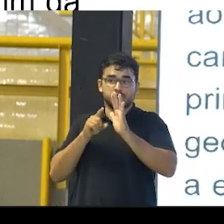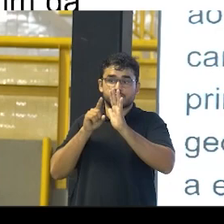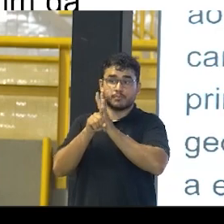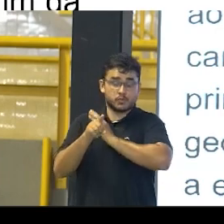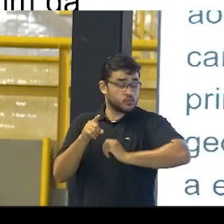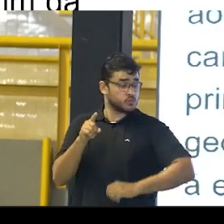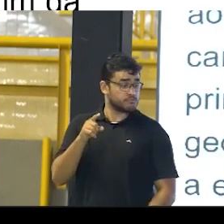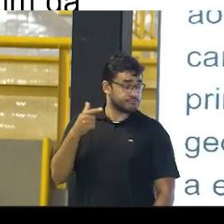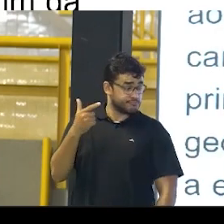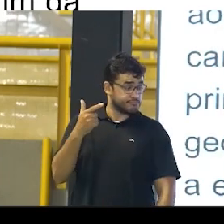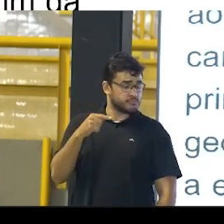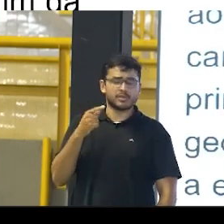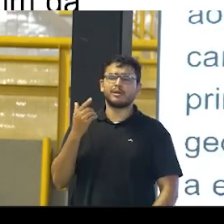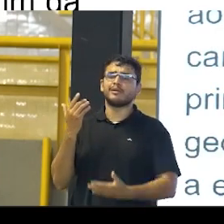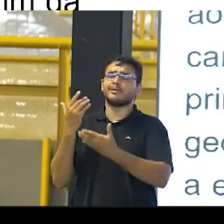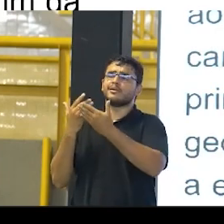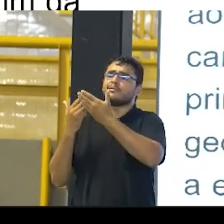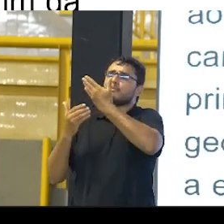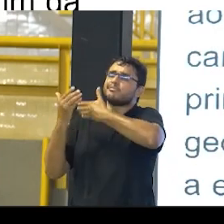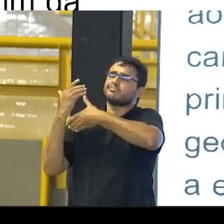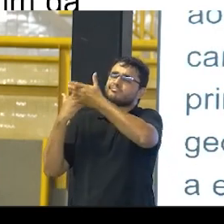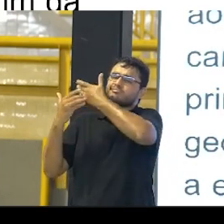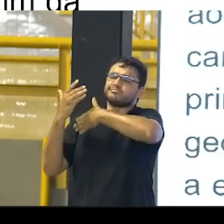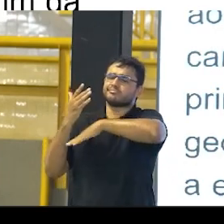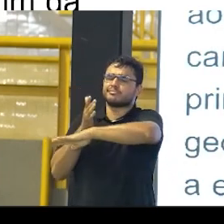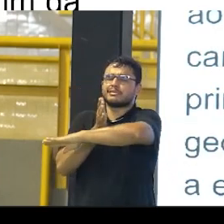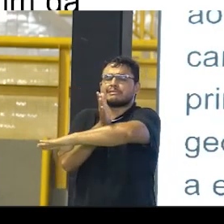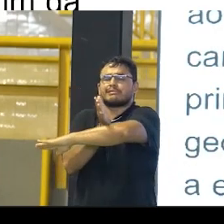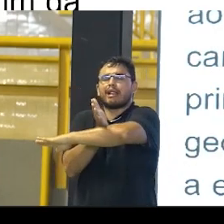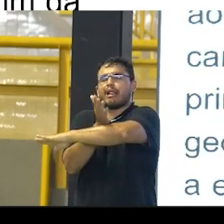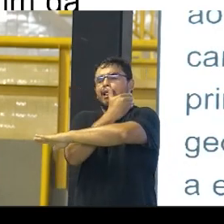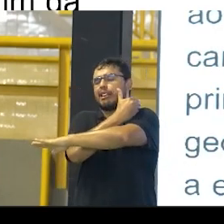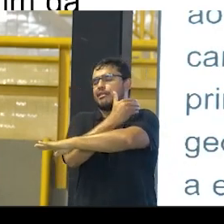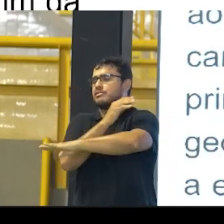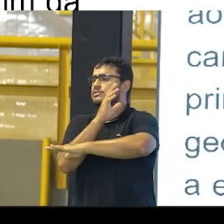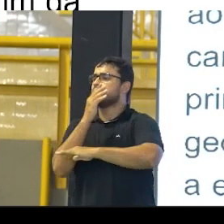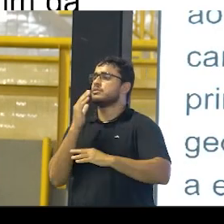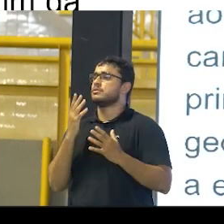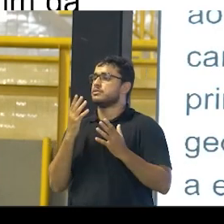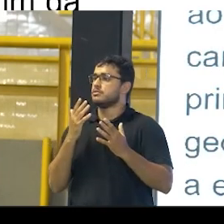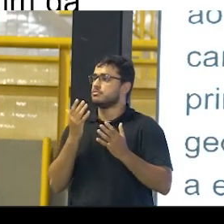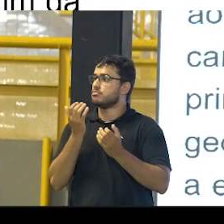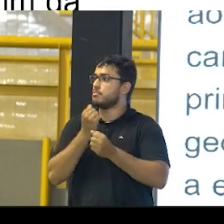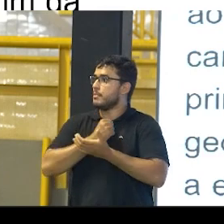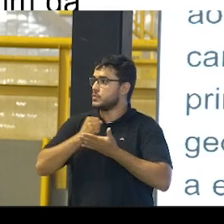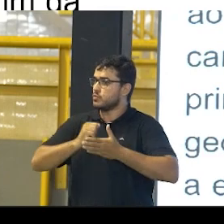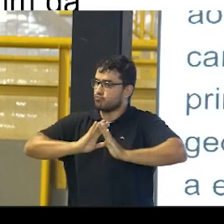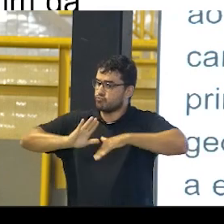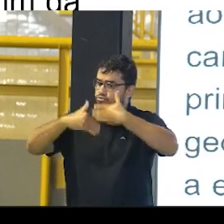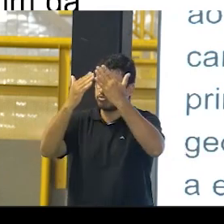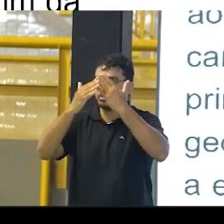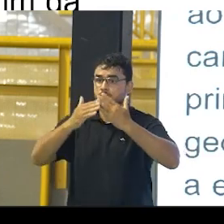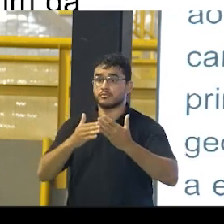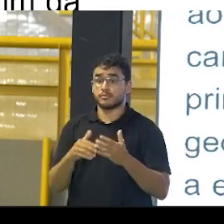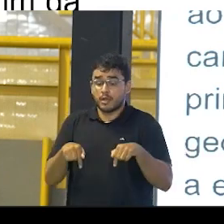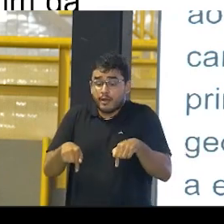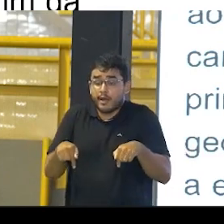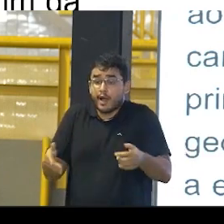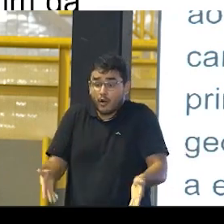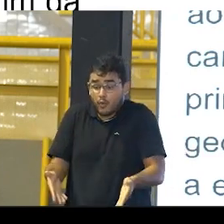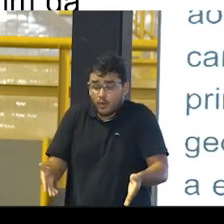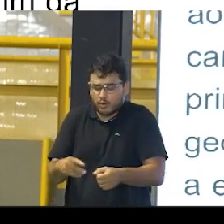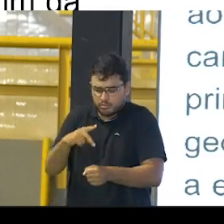chegará igualmente ao fim. Pessoal, ninguém pode mensurar, ninguém pode prognosticar, ninguém pode prever quando é que isso vai